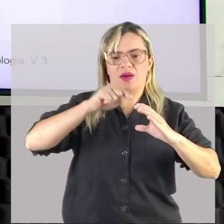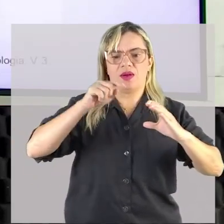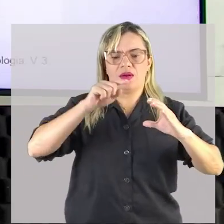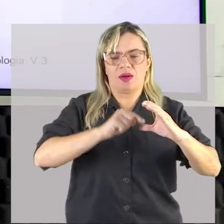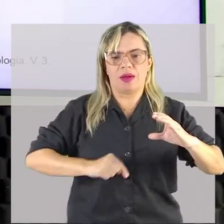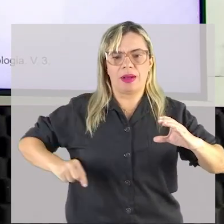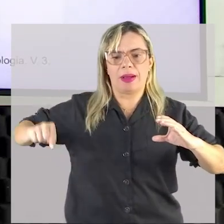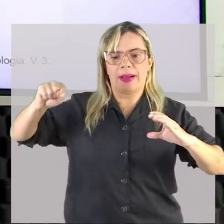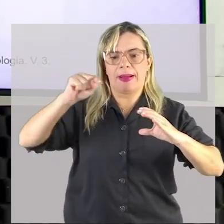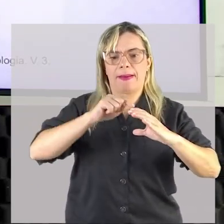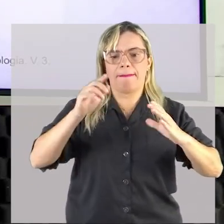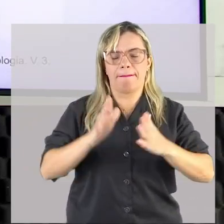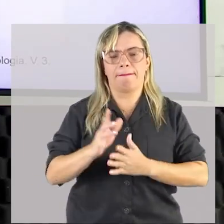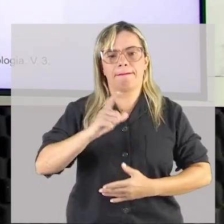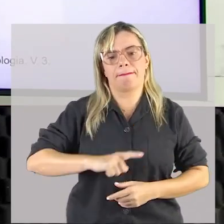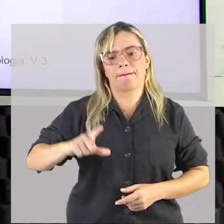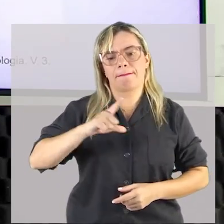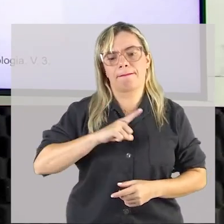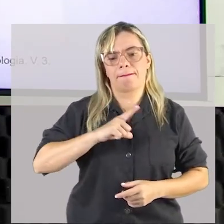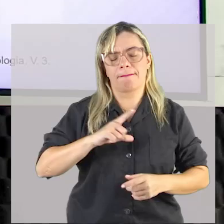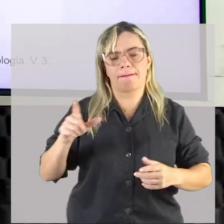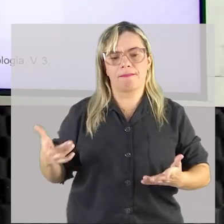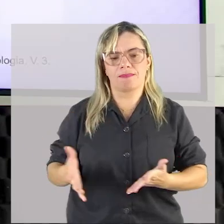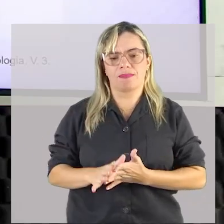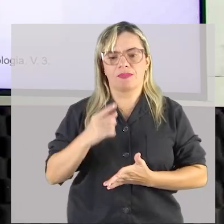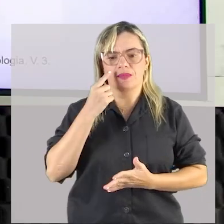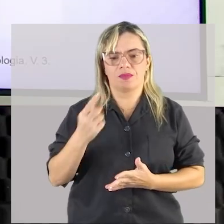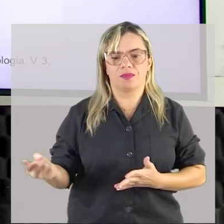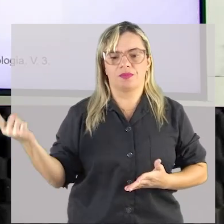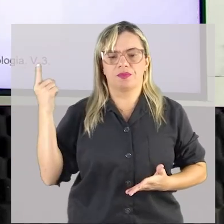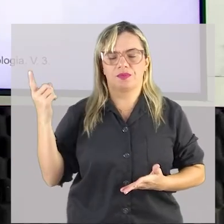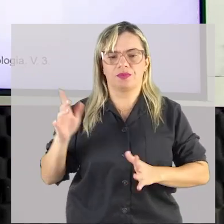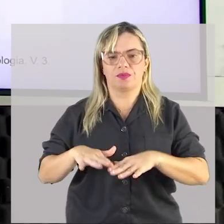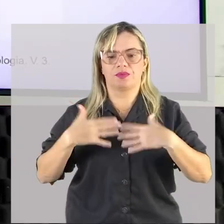seguir. Então, a gente tem aqui